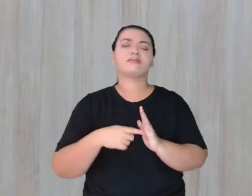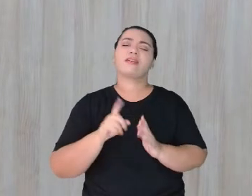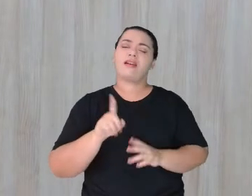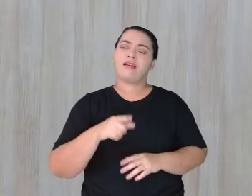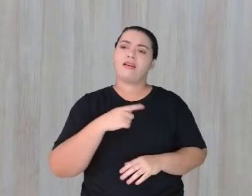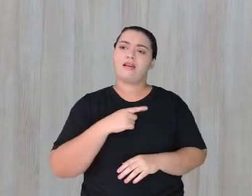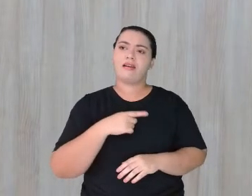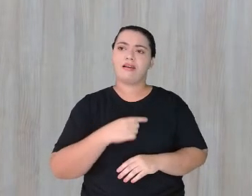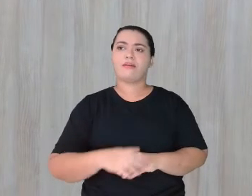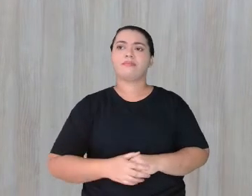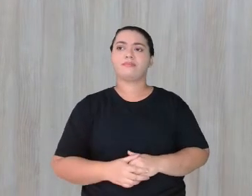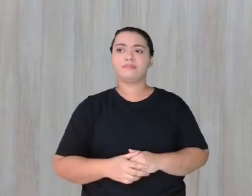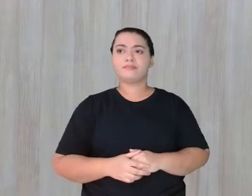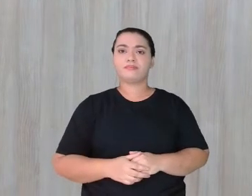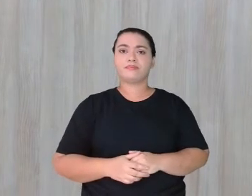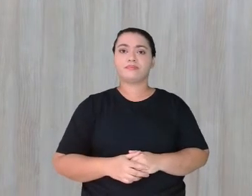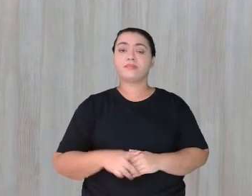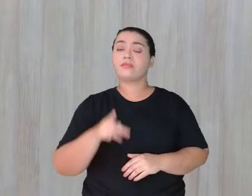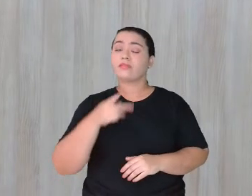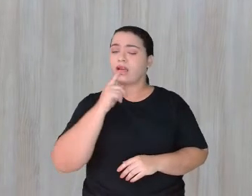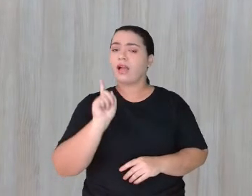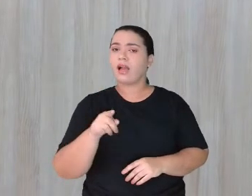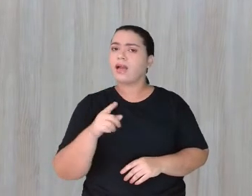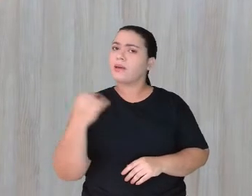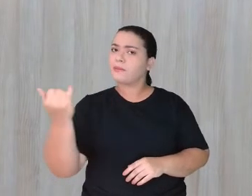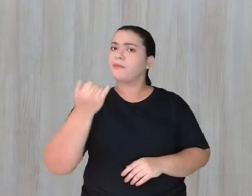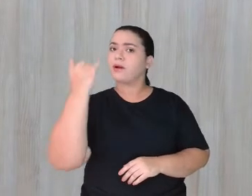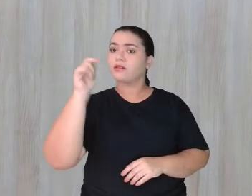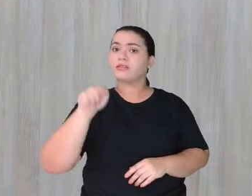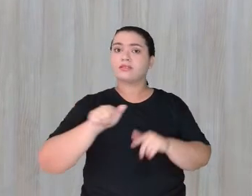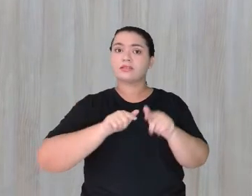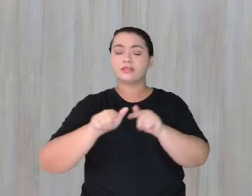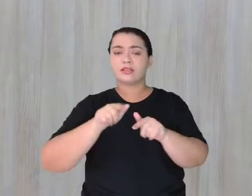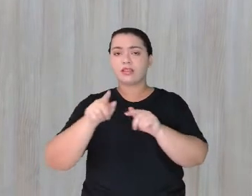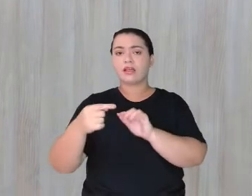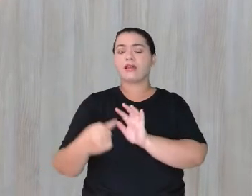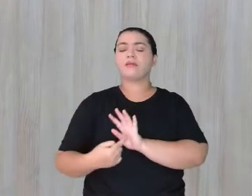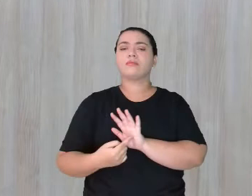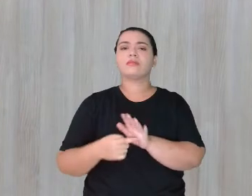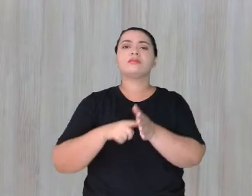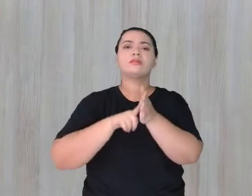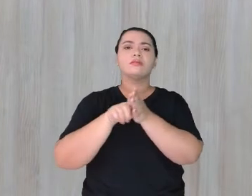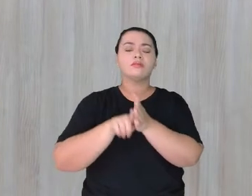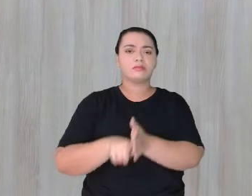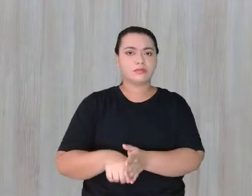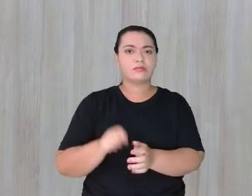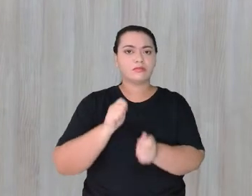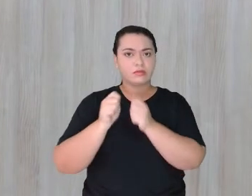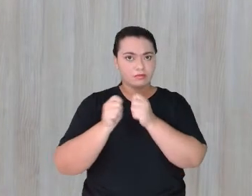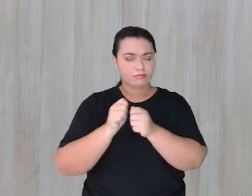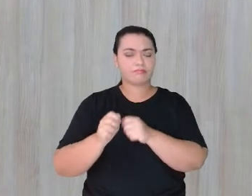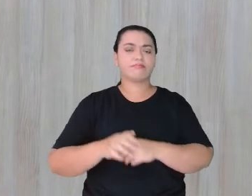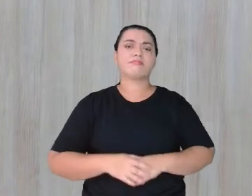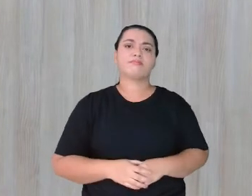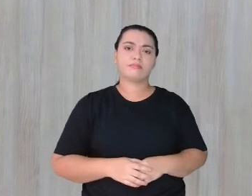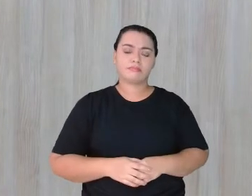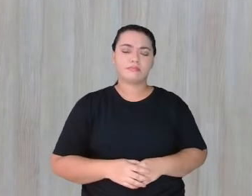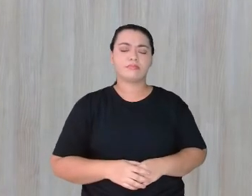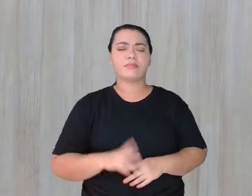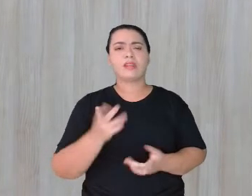esse trabalhozinho de ir atrás da investigação, para que a gente não sofra fraude, para que a gente não seja